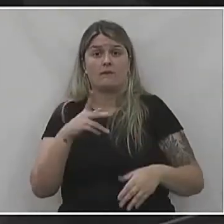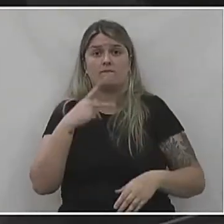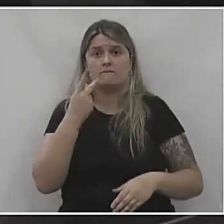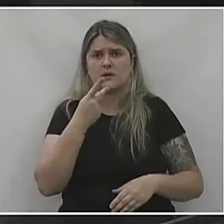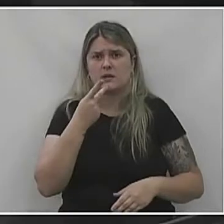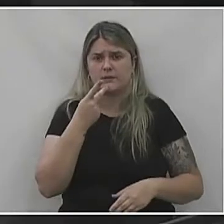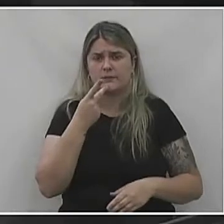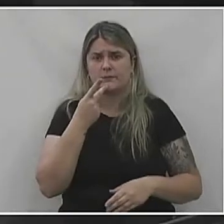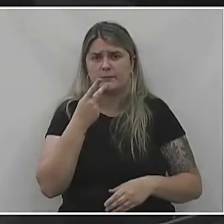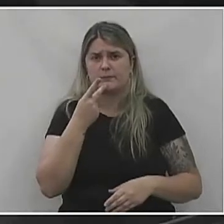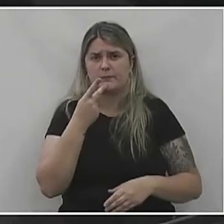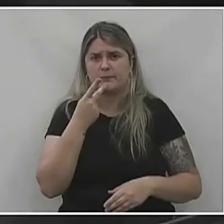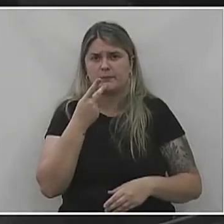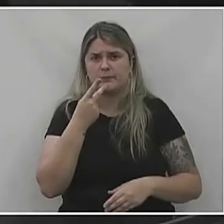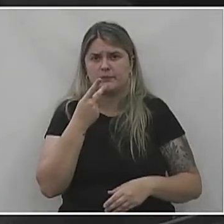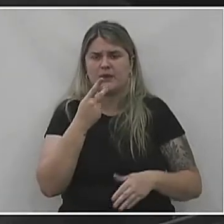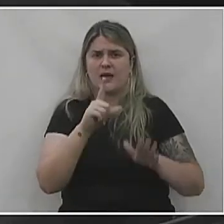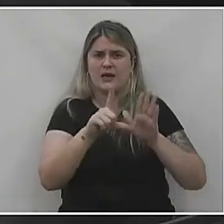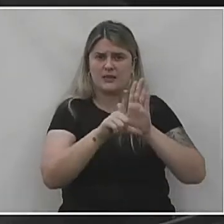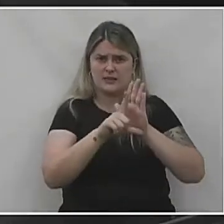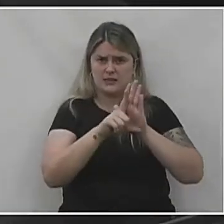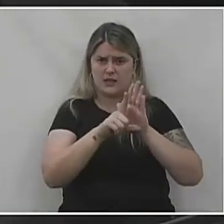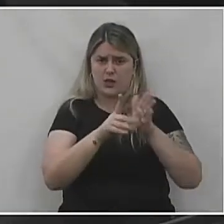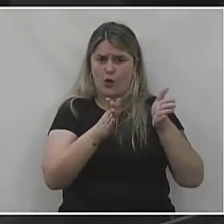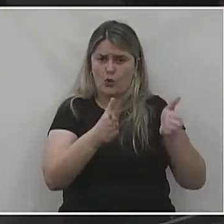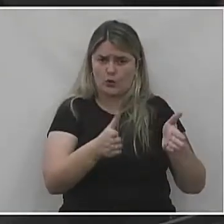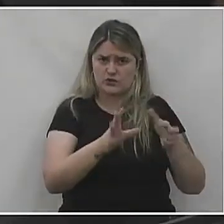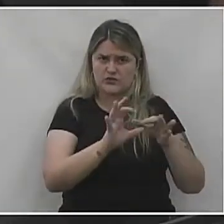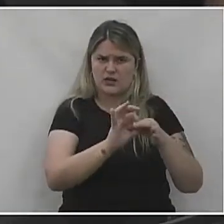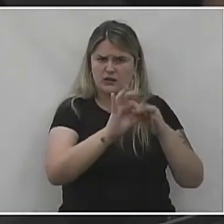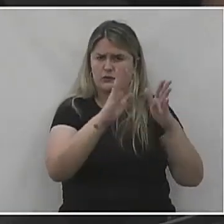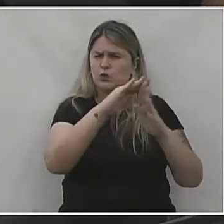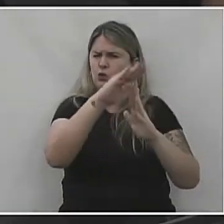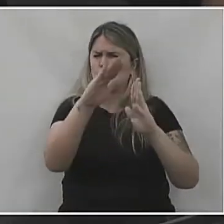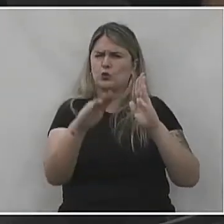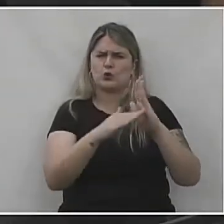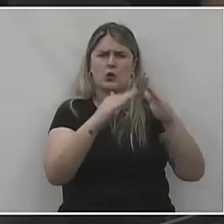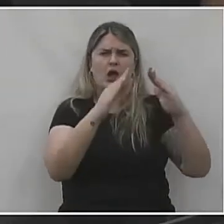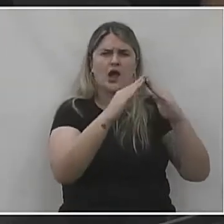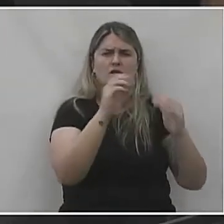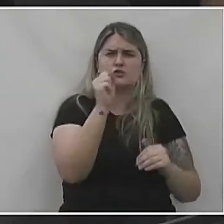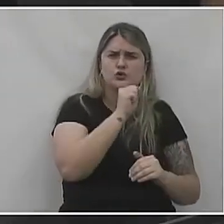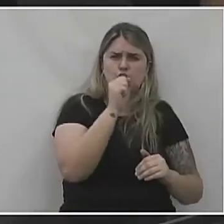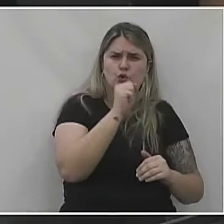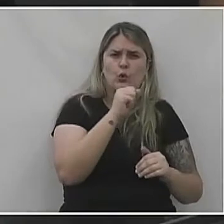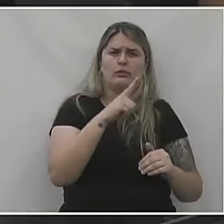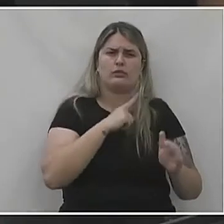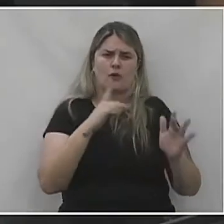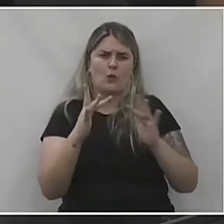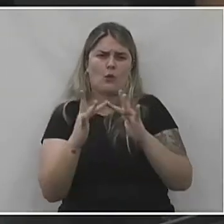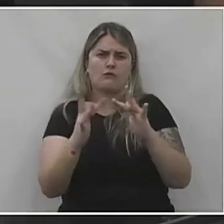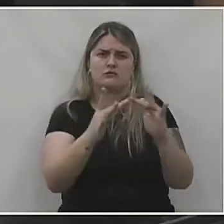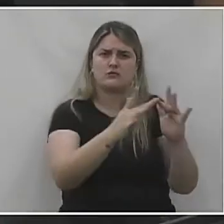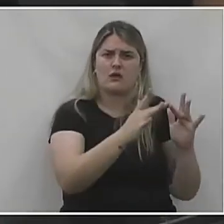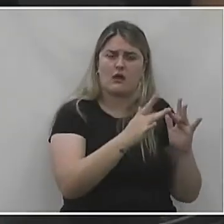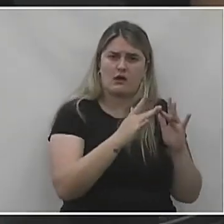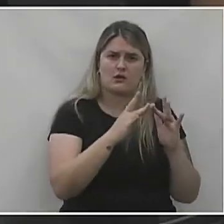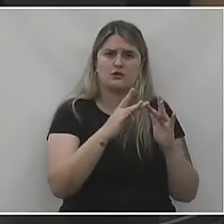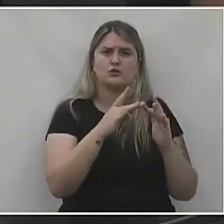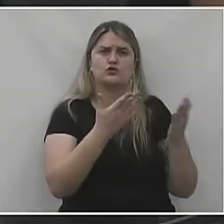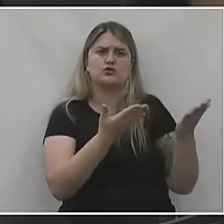me falar que a lei que entrou liberando Praticamente tudo casa de shows aonde tem o contato